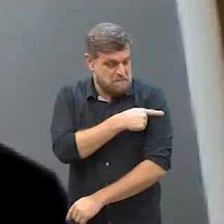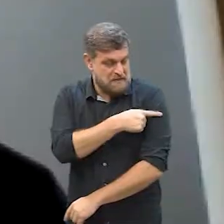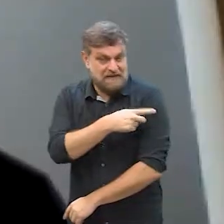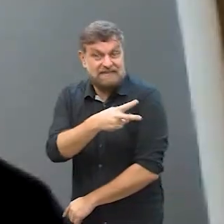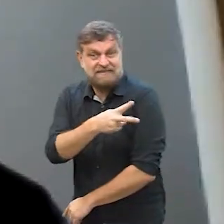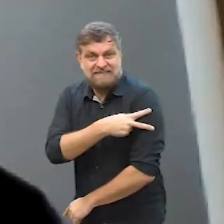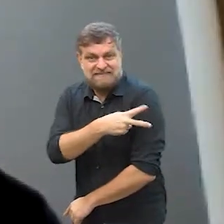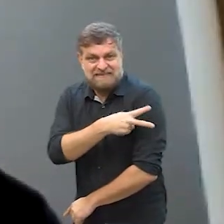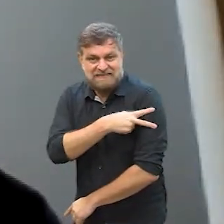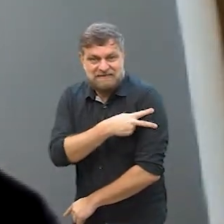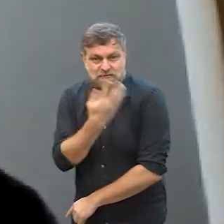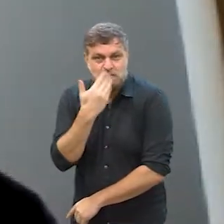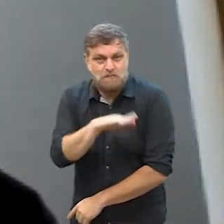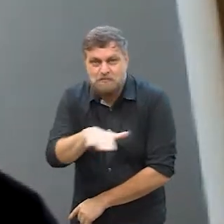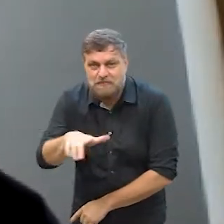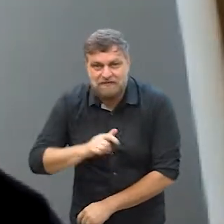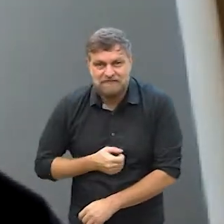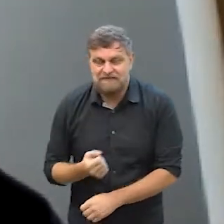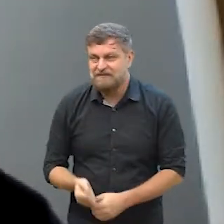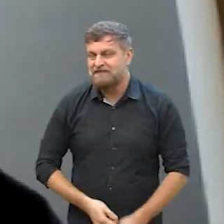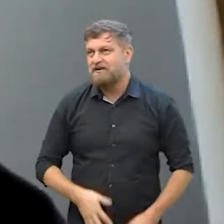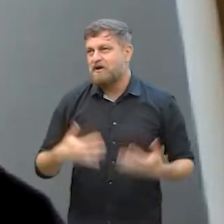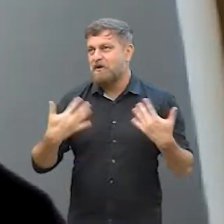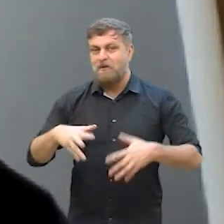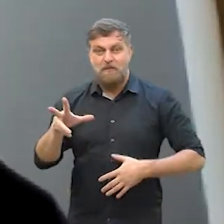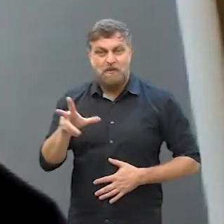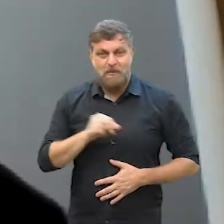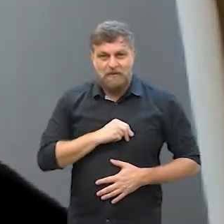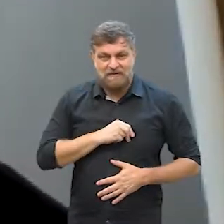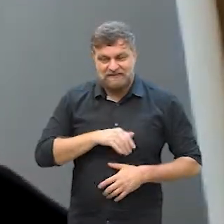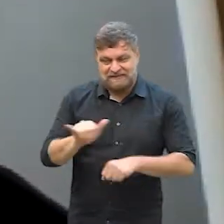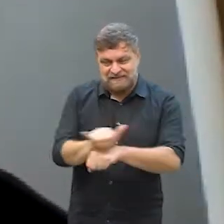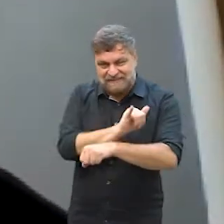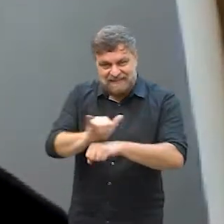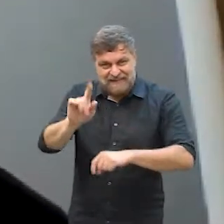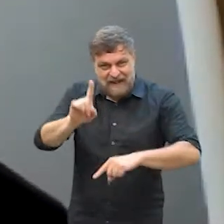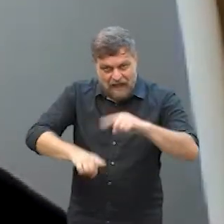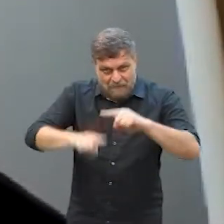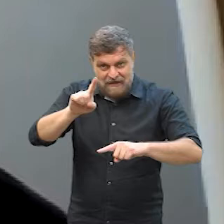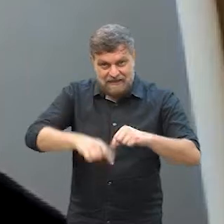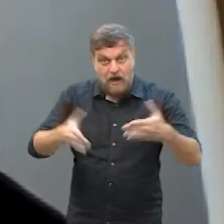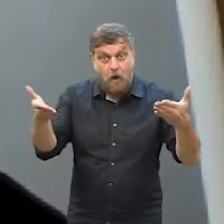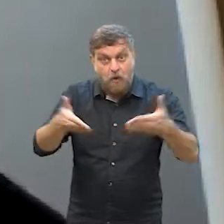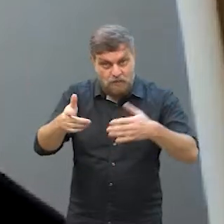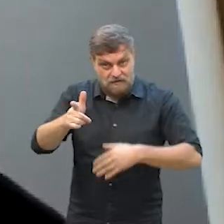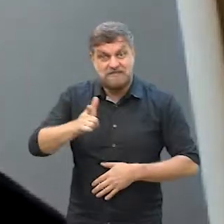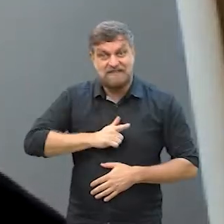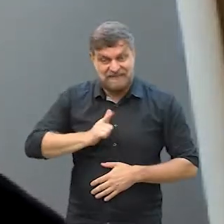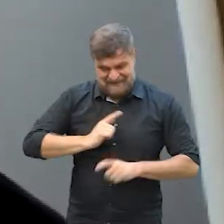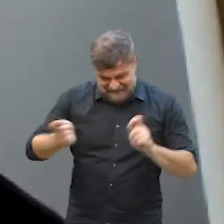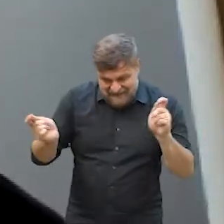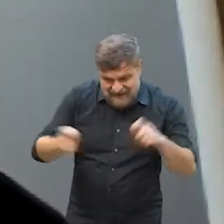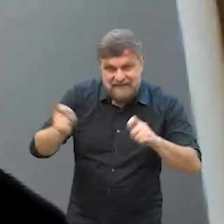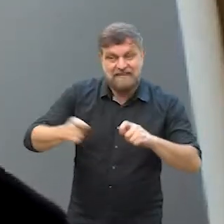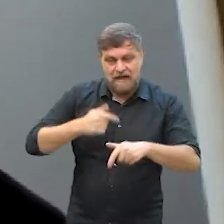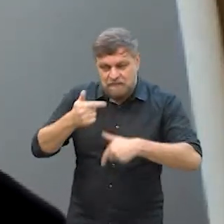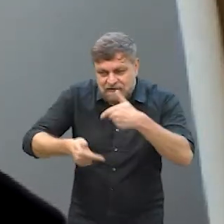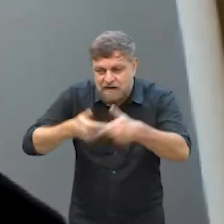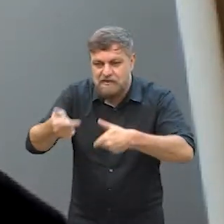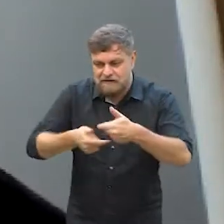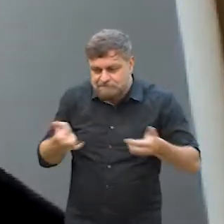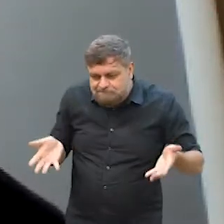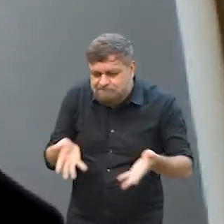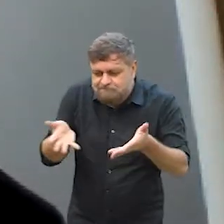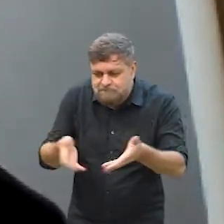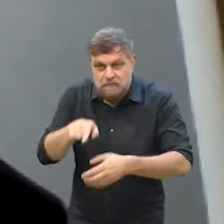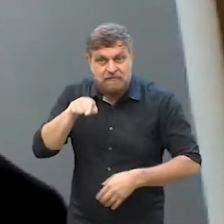diante. É incrível, gente, o que existe de ferramenta hoje para a gente trabalhar isso, né? E